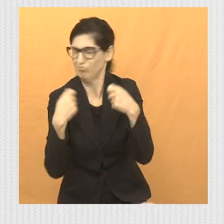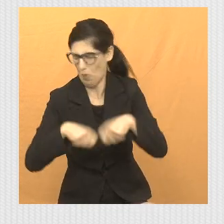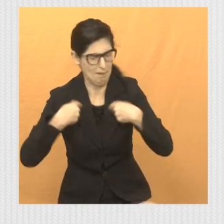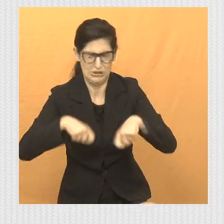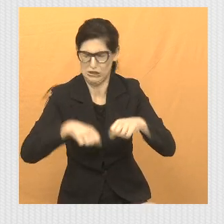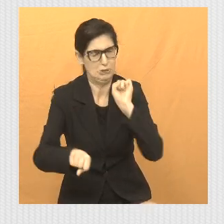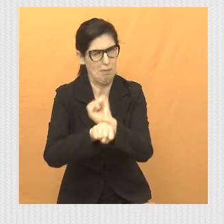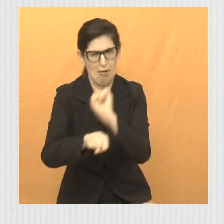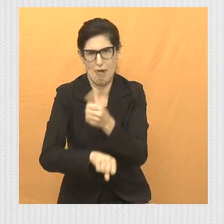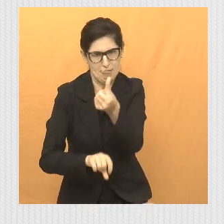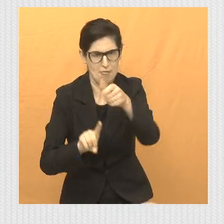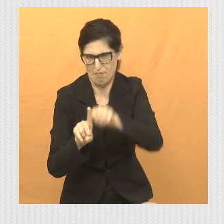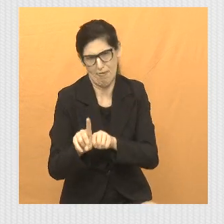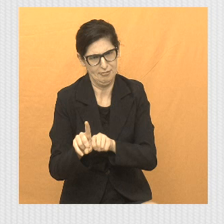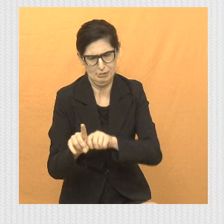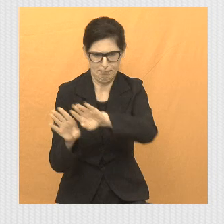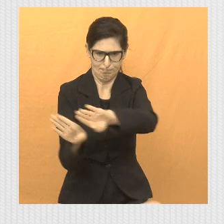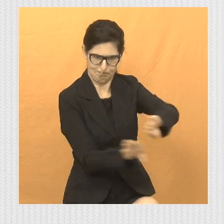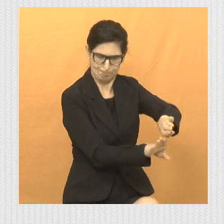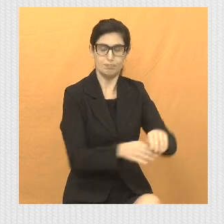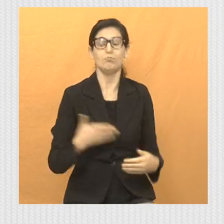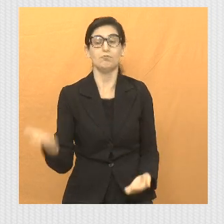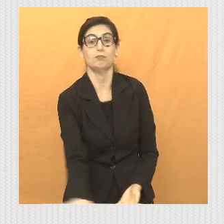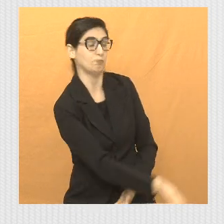próximo quadro mostra